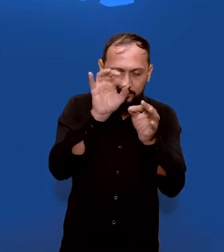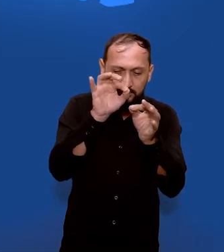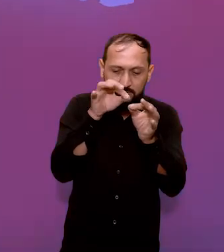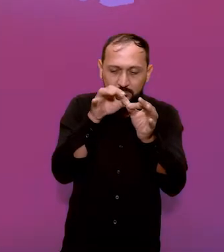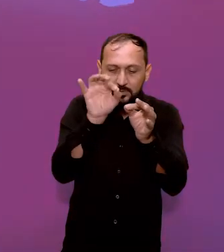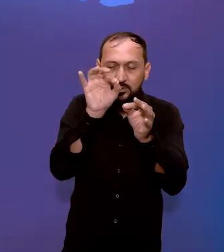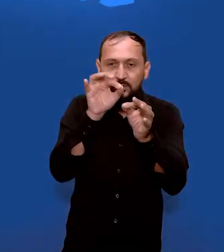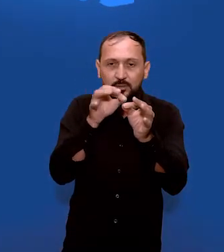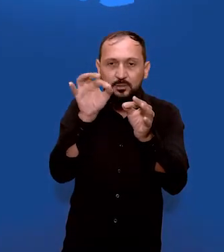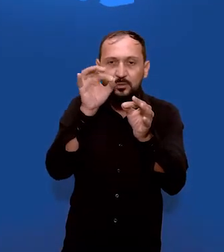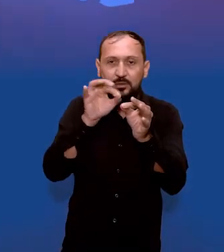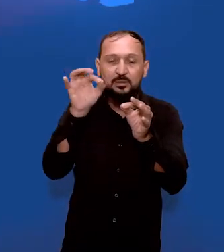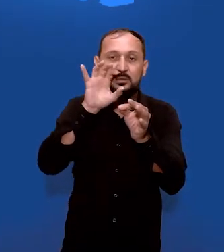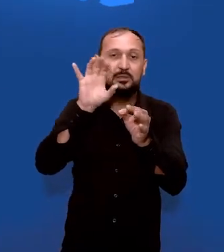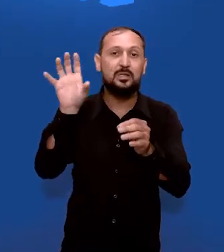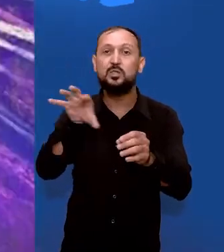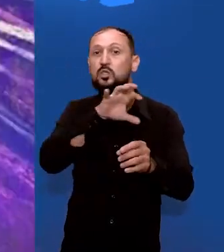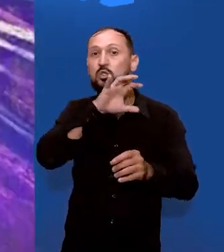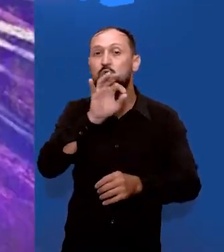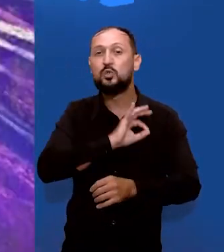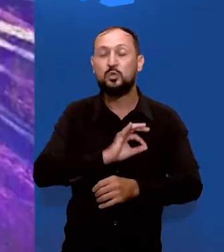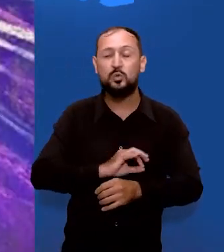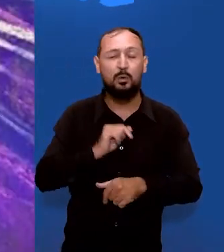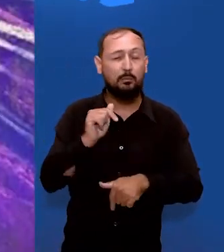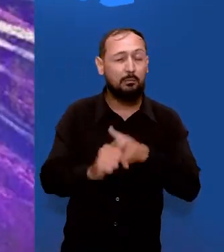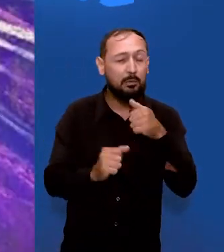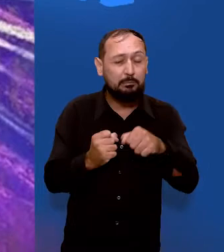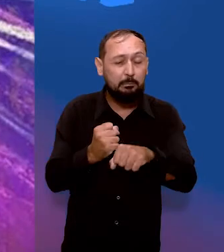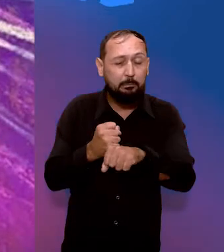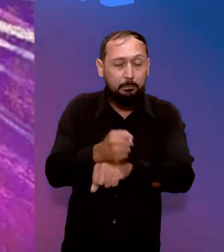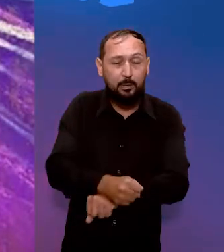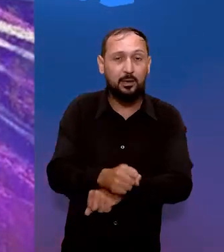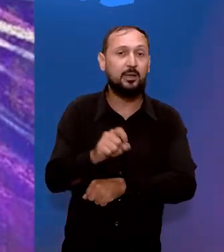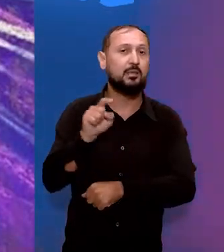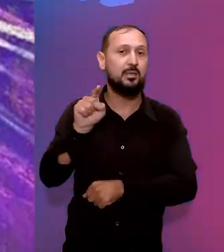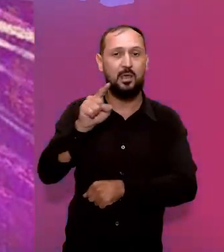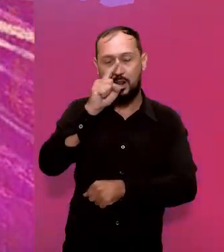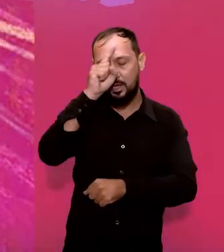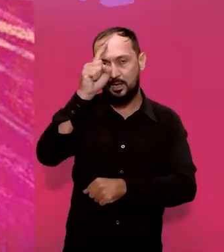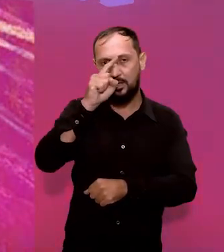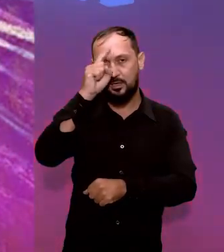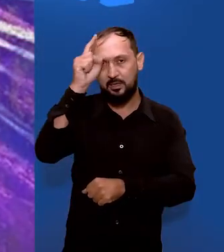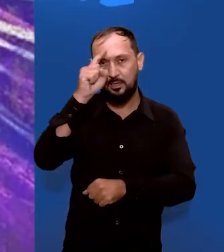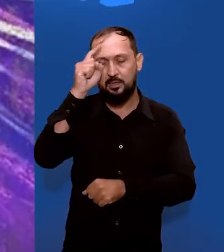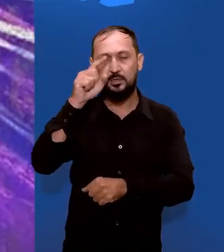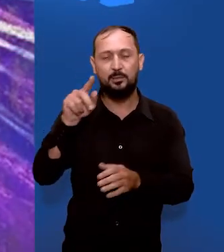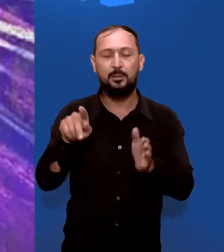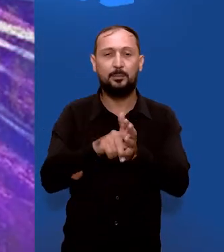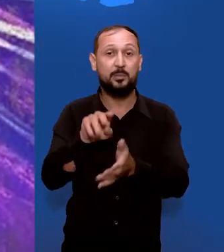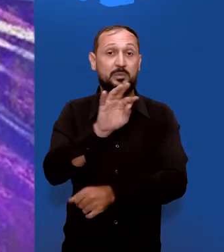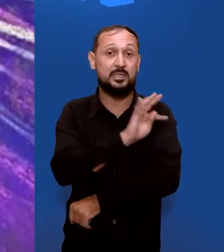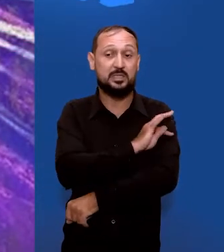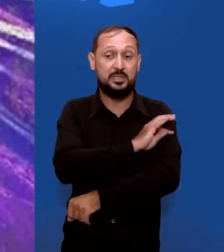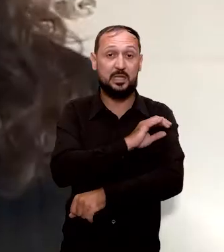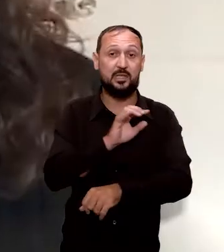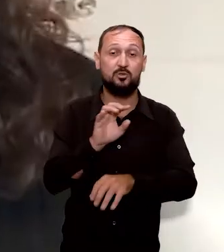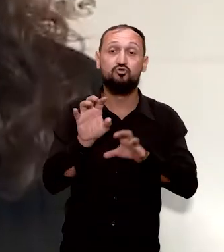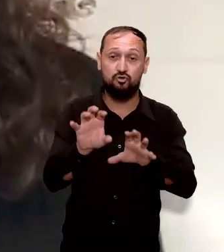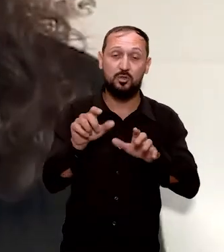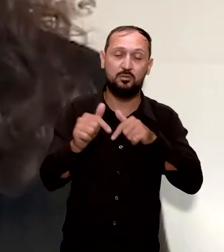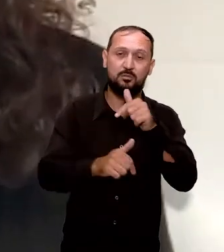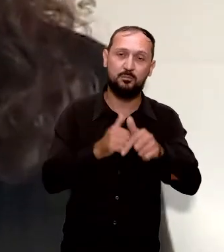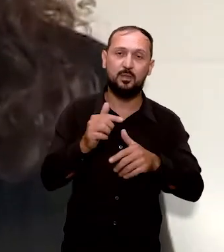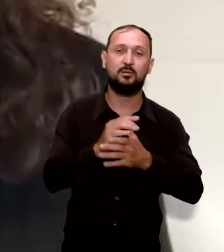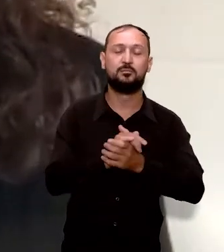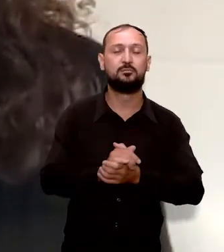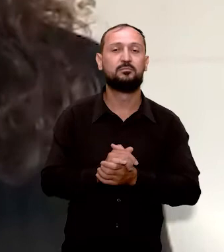faz ali, pelinho por pelinho, um trabalho super minucioso e virtuoso, que ela inventou, né, essa